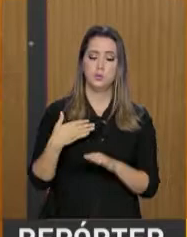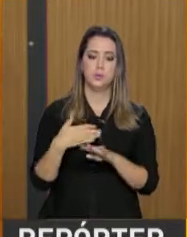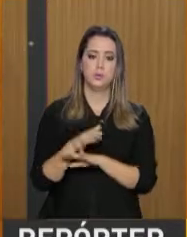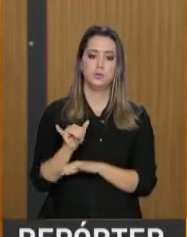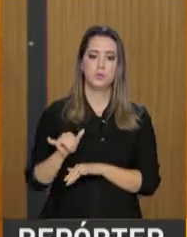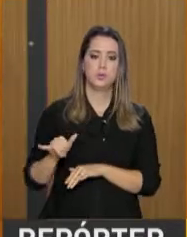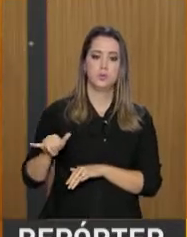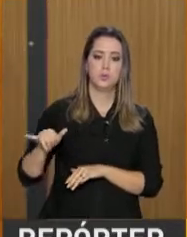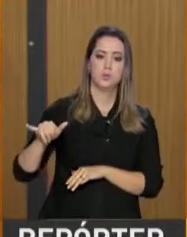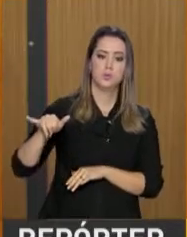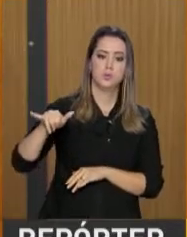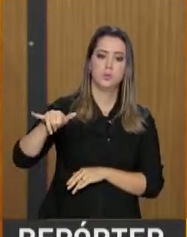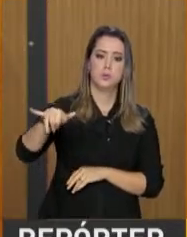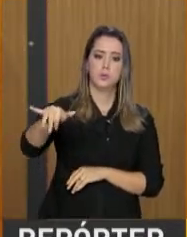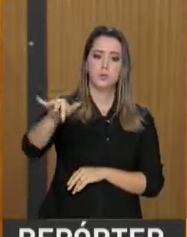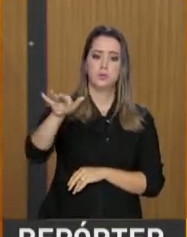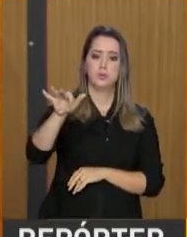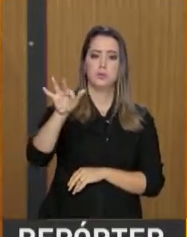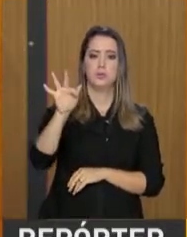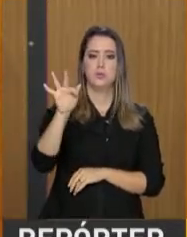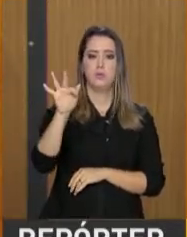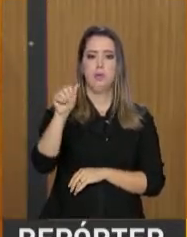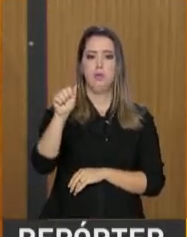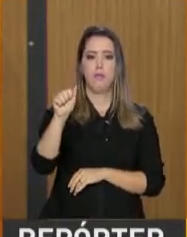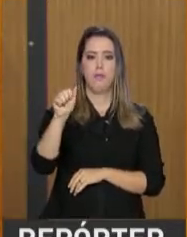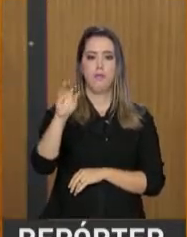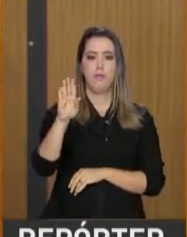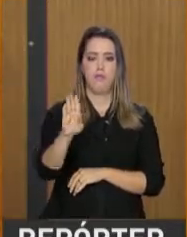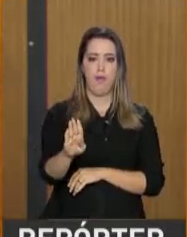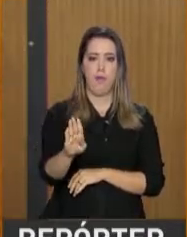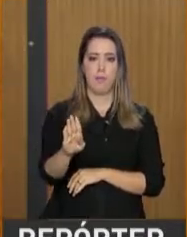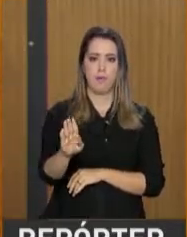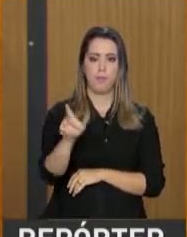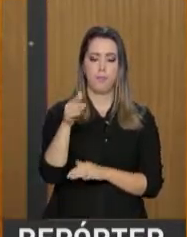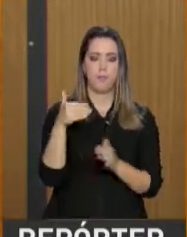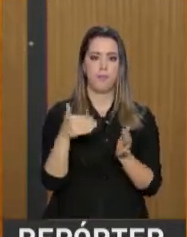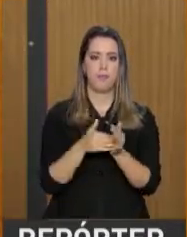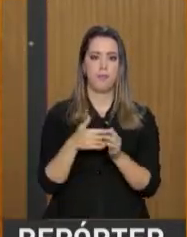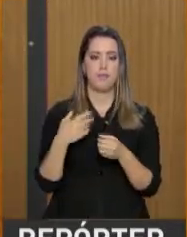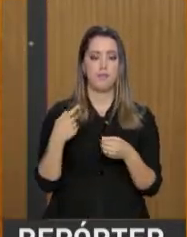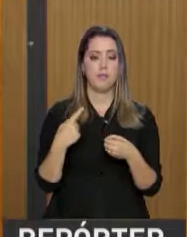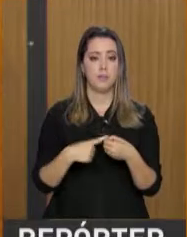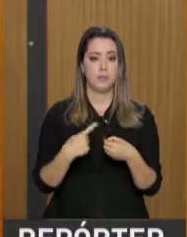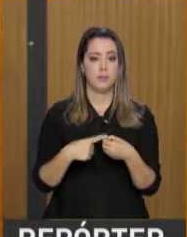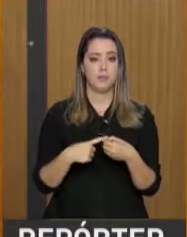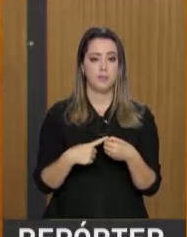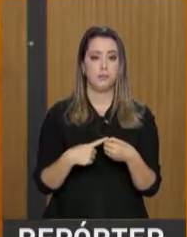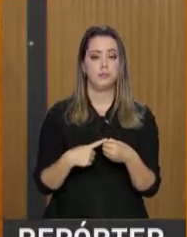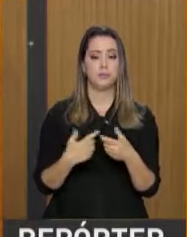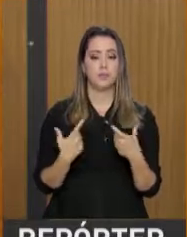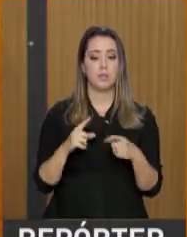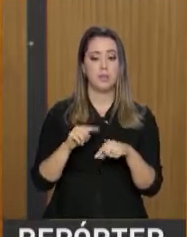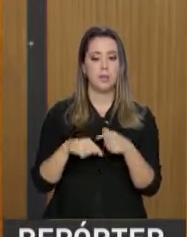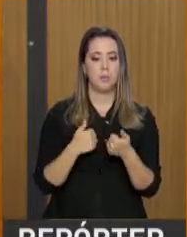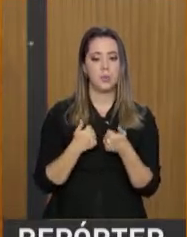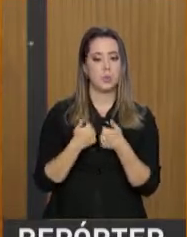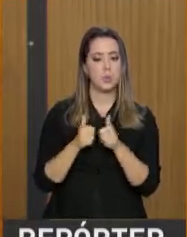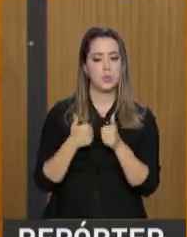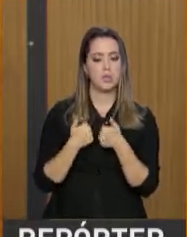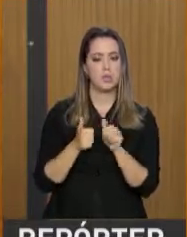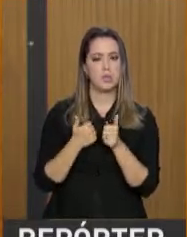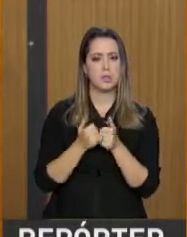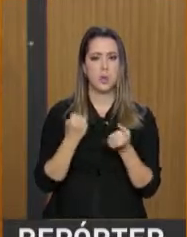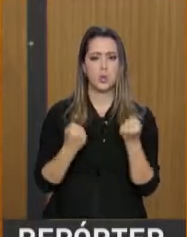força aérea brasileira tac vai fazer esse transporte deles até a cidade de destino depois da chegada da cidade de